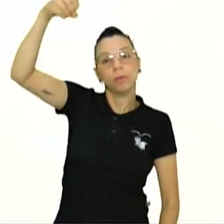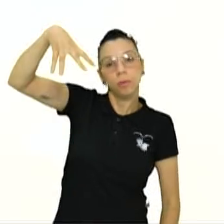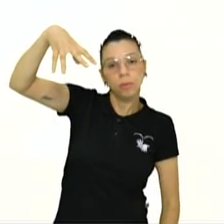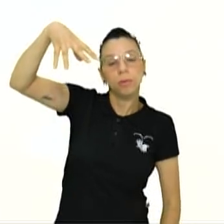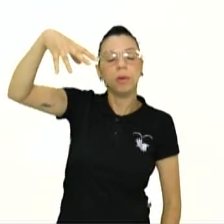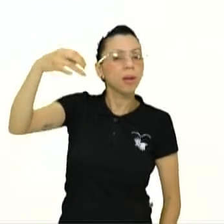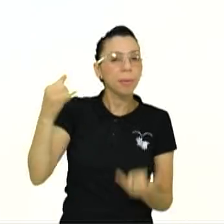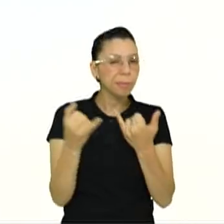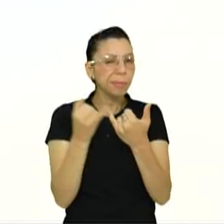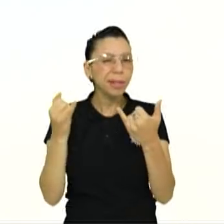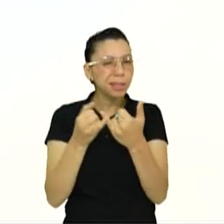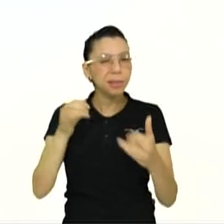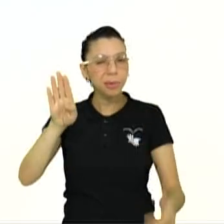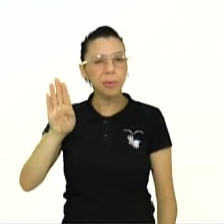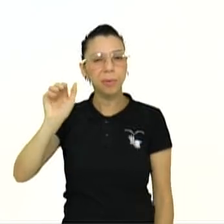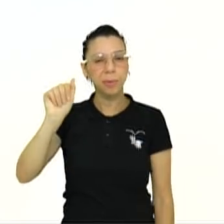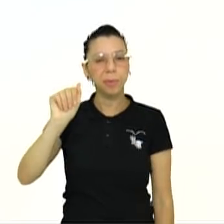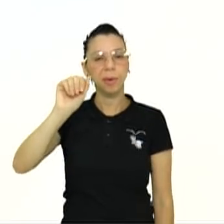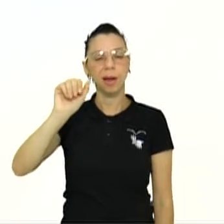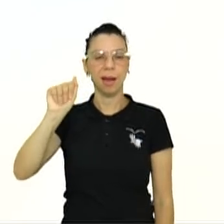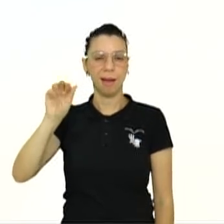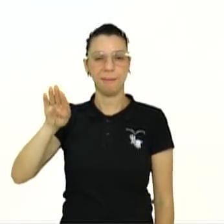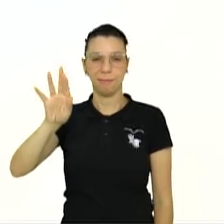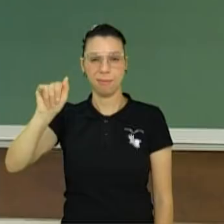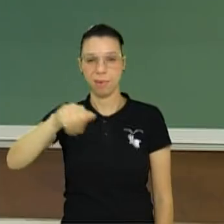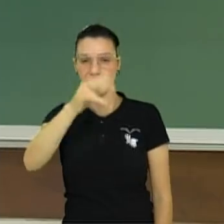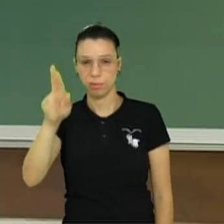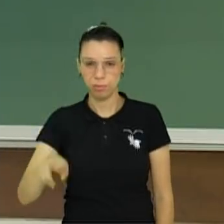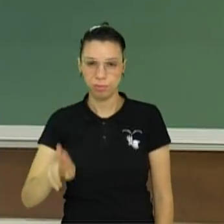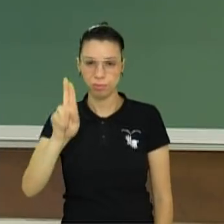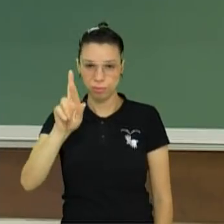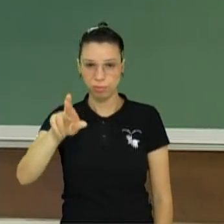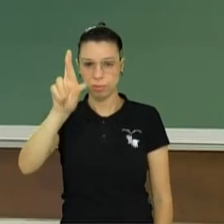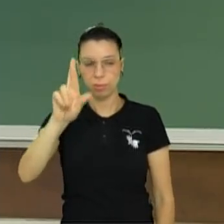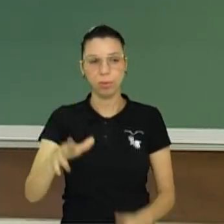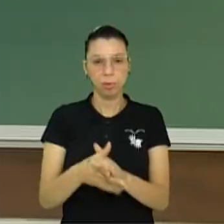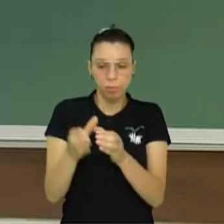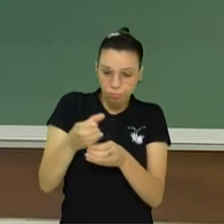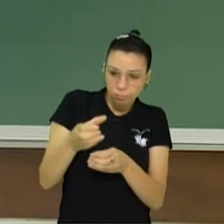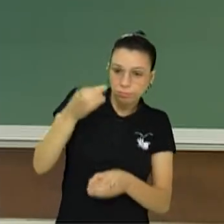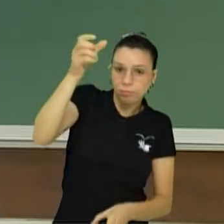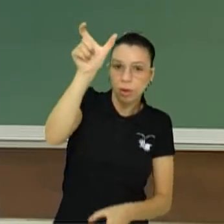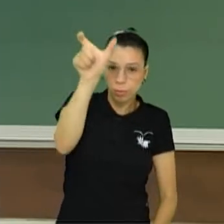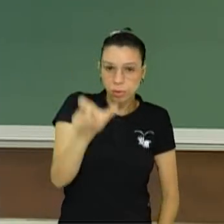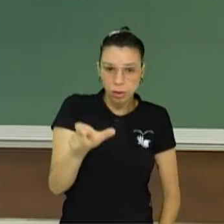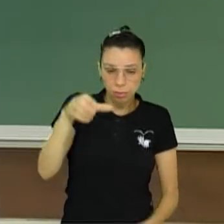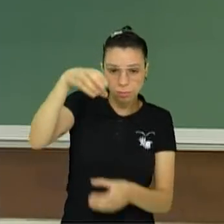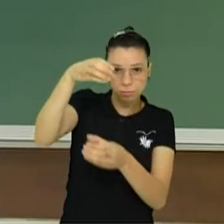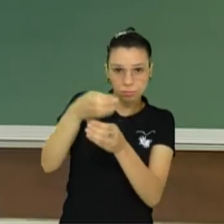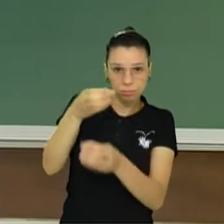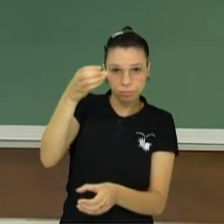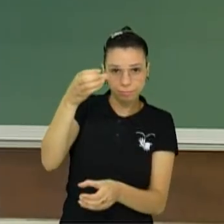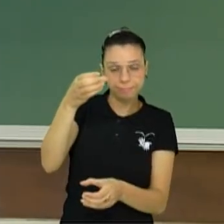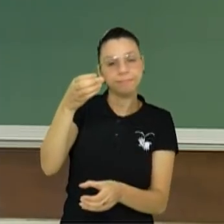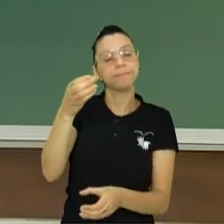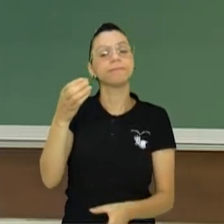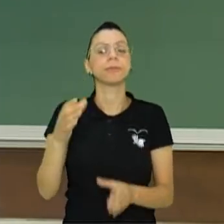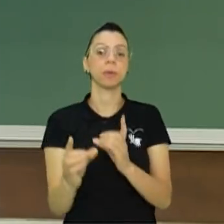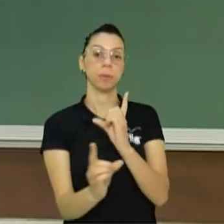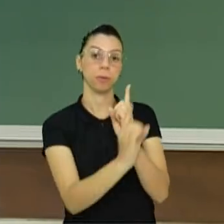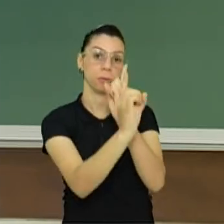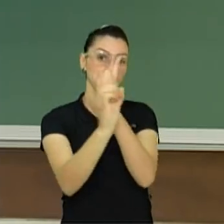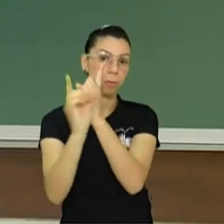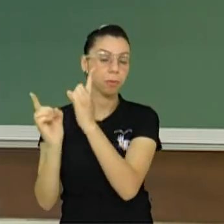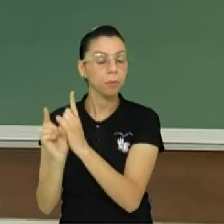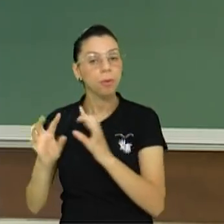um abajur, né? Ela é posicionada no sentido vertical, tá? Isso vocês encontram